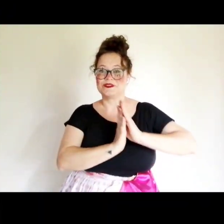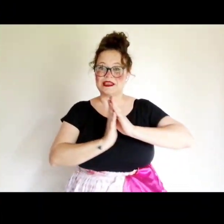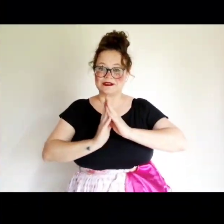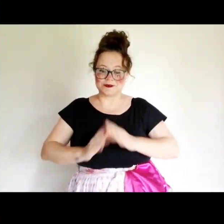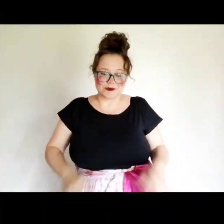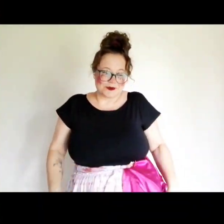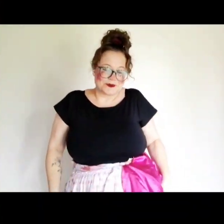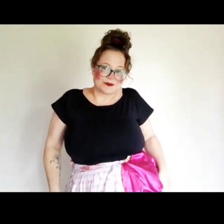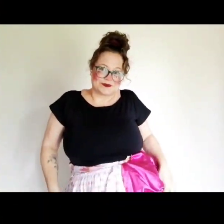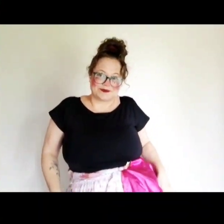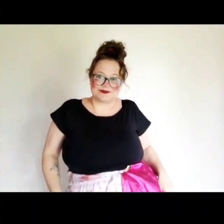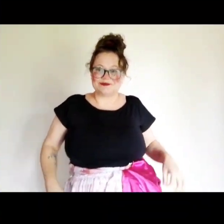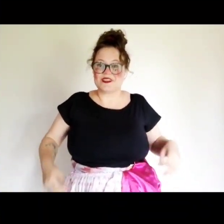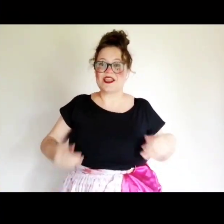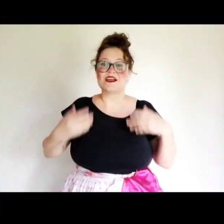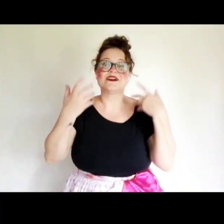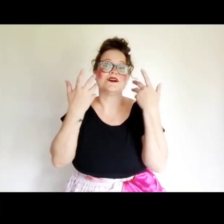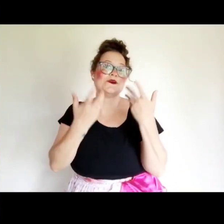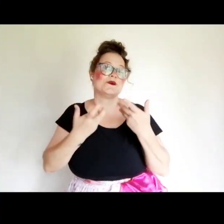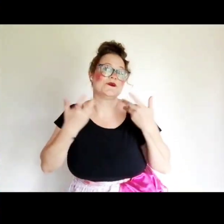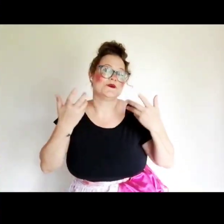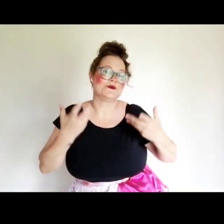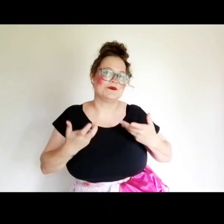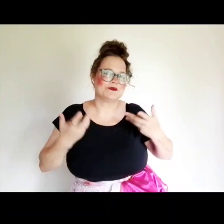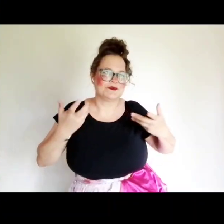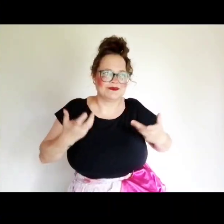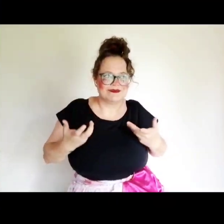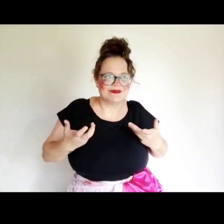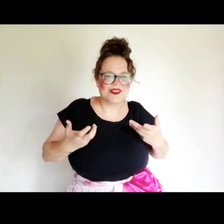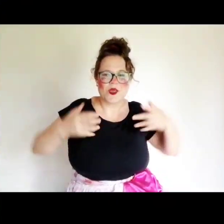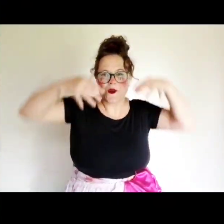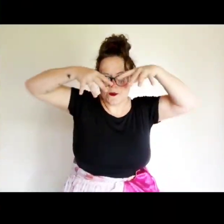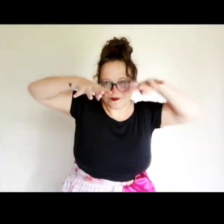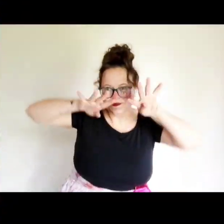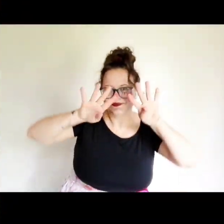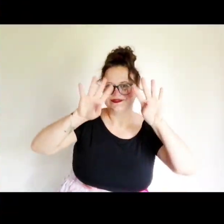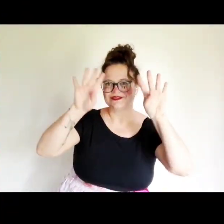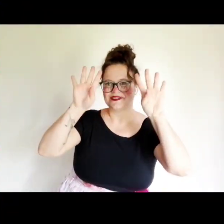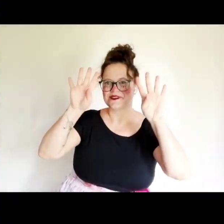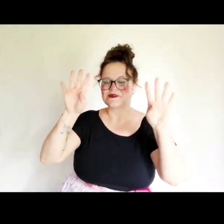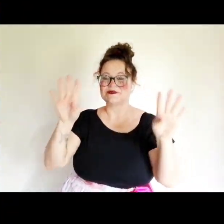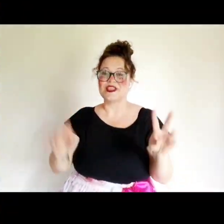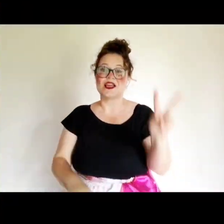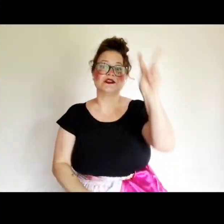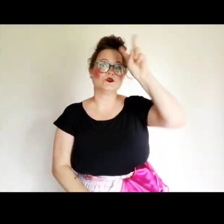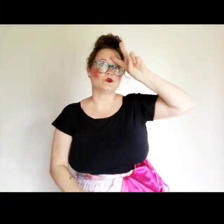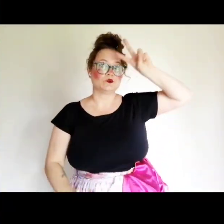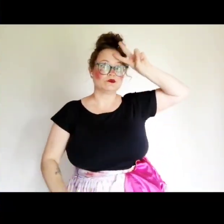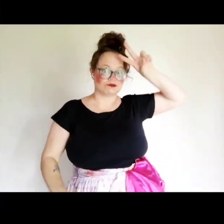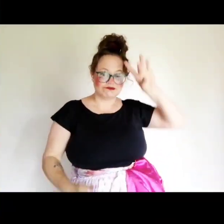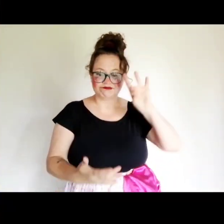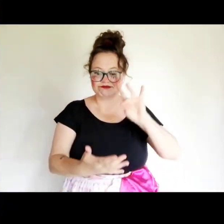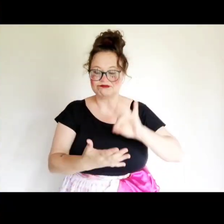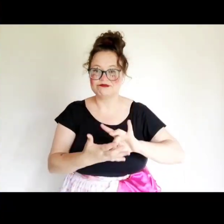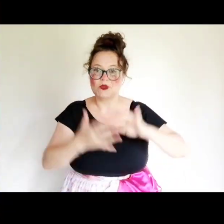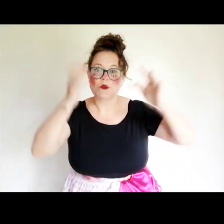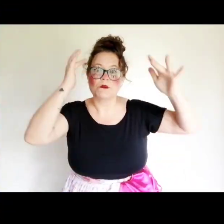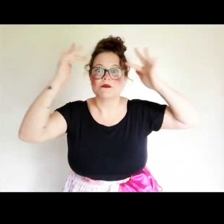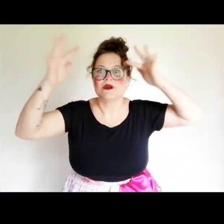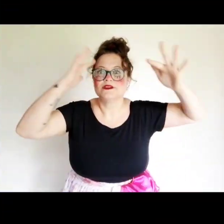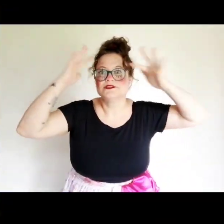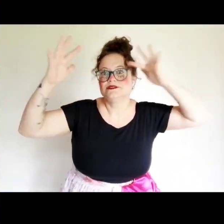boneca de pano. Humilha, humilha, humilha, humilha, humilha. Histórias reais de